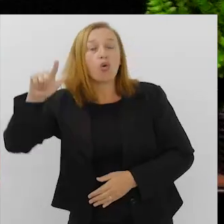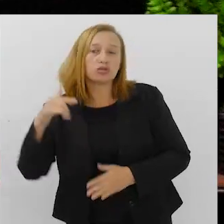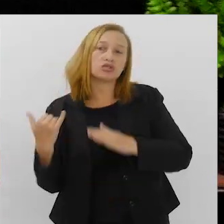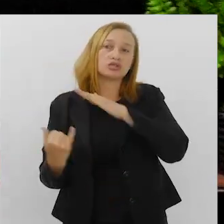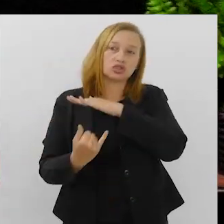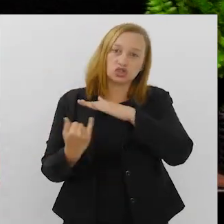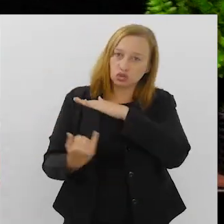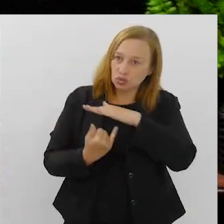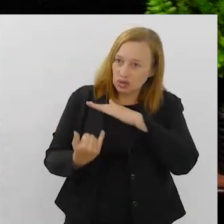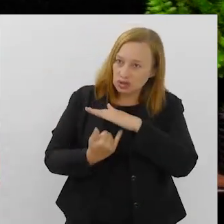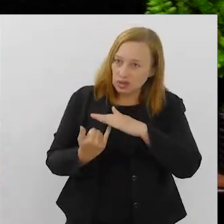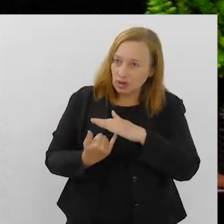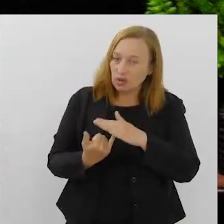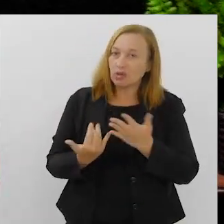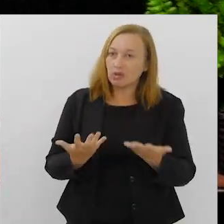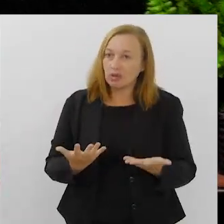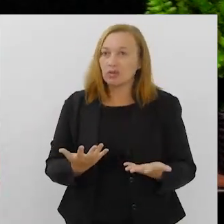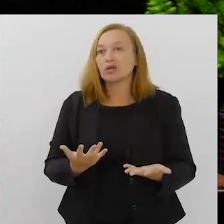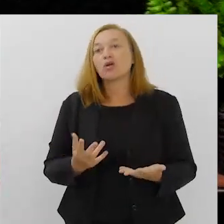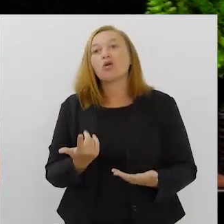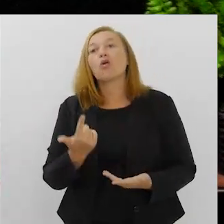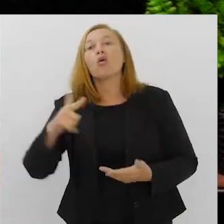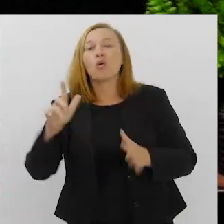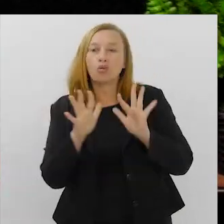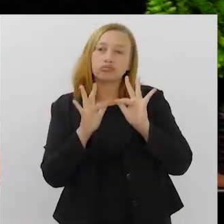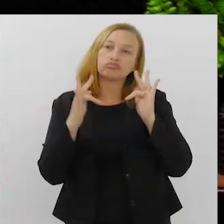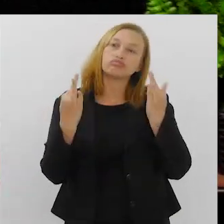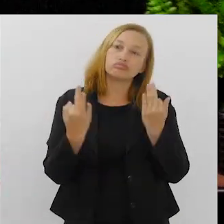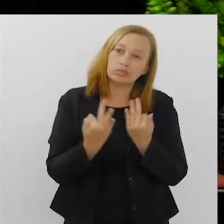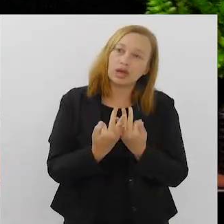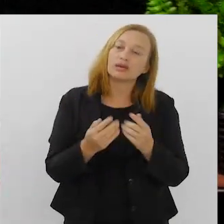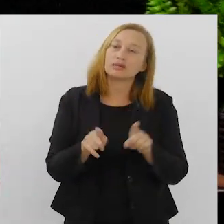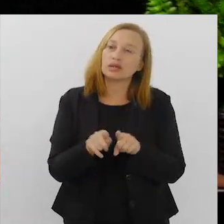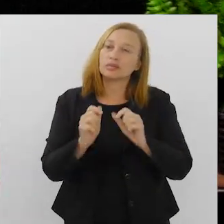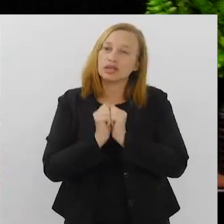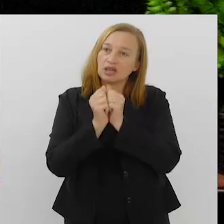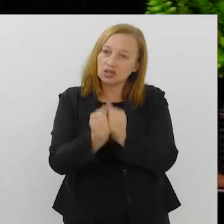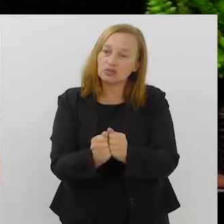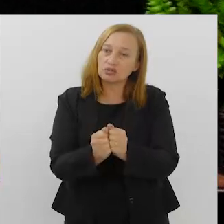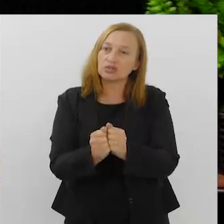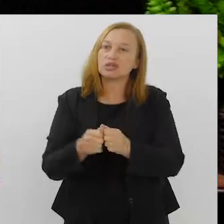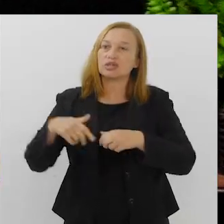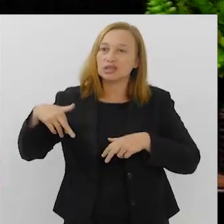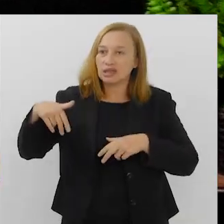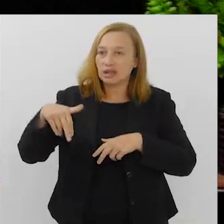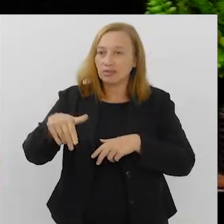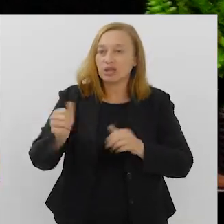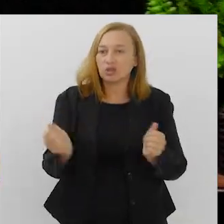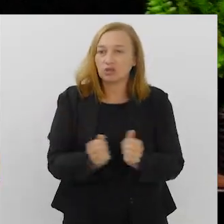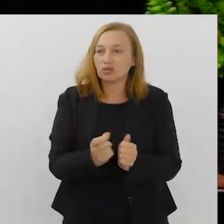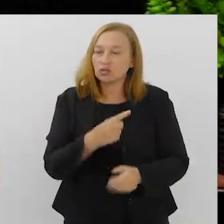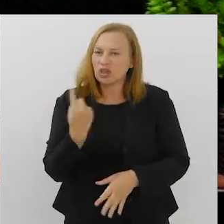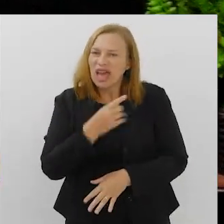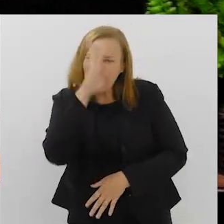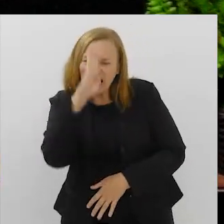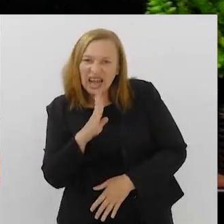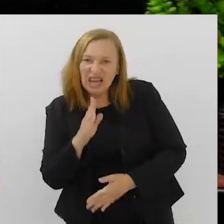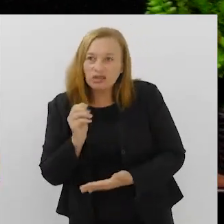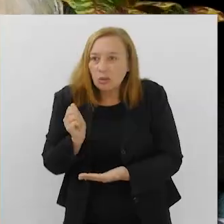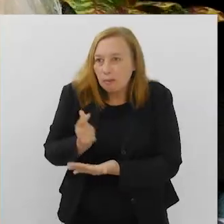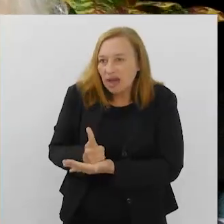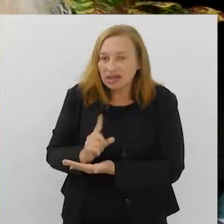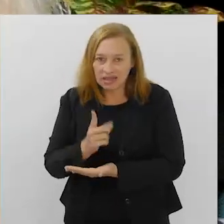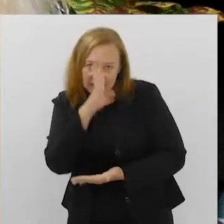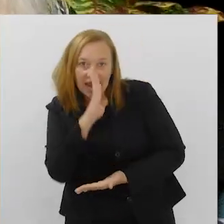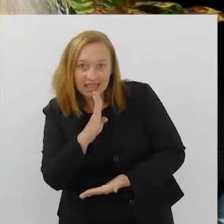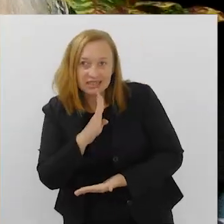fora outras instituições, o público, outros familiares também que vão participar ali dessa caminhada com a gente. E é